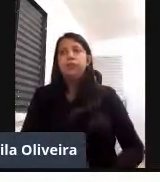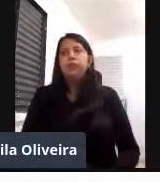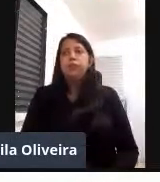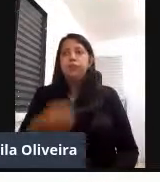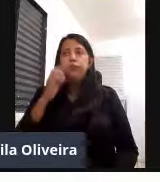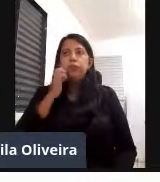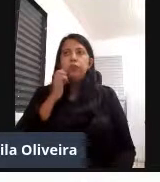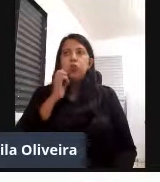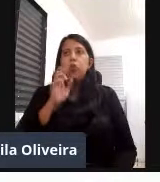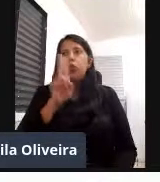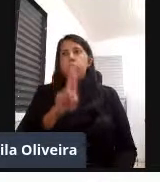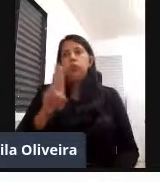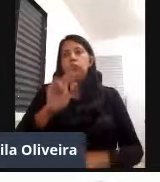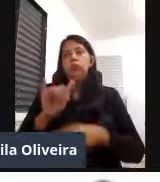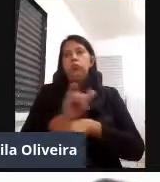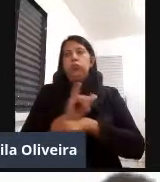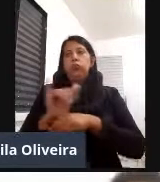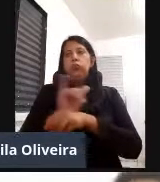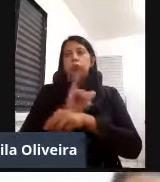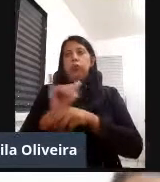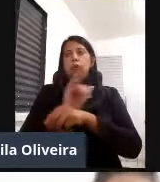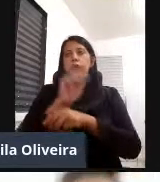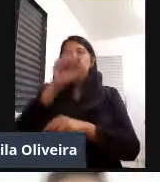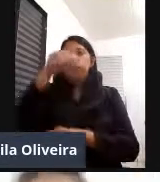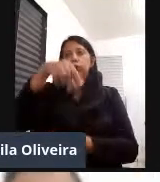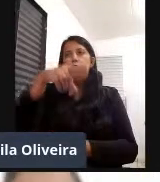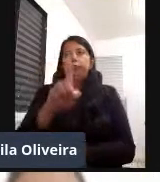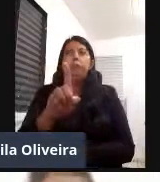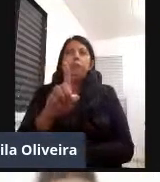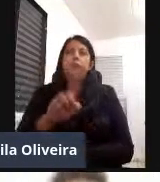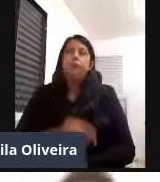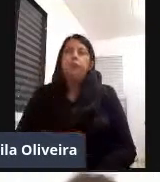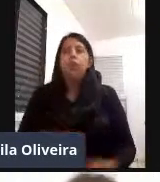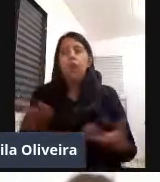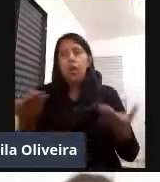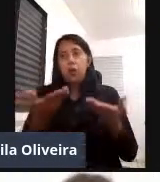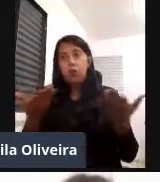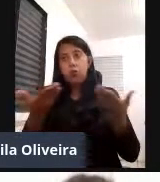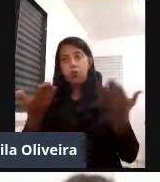utilizando a expressão AND. Agora, a gente vai utilizar